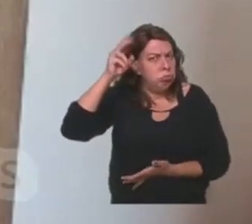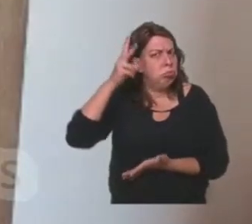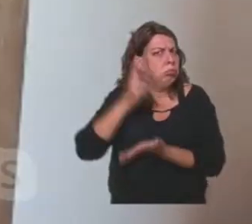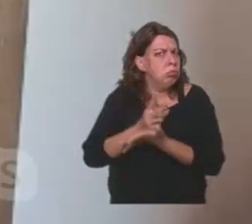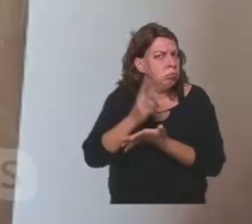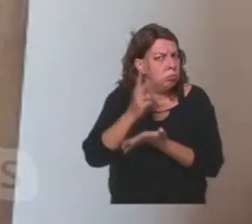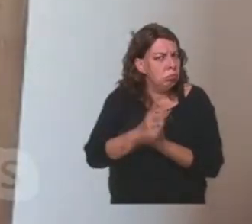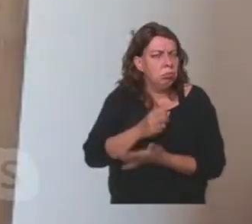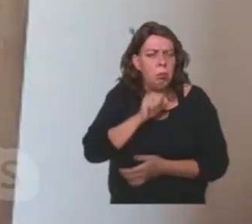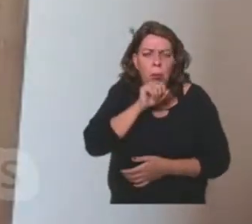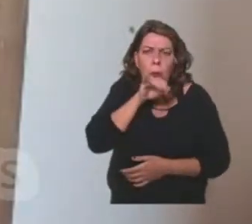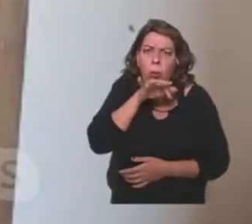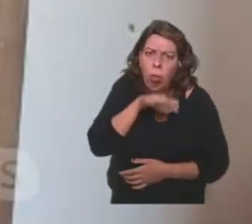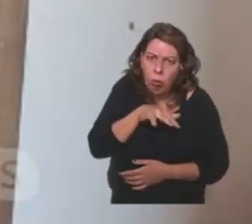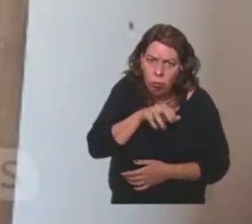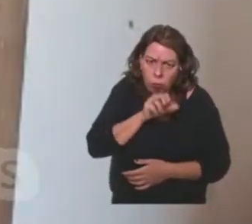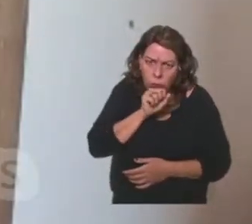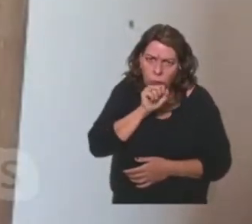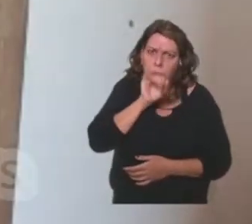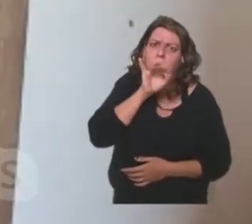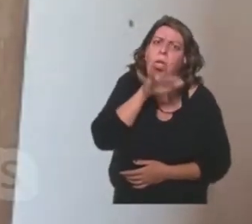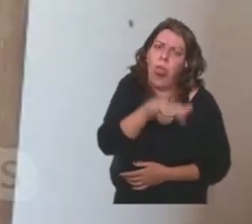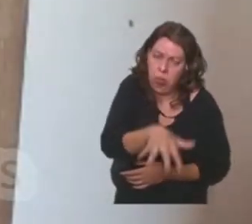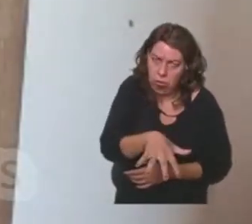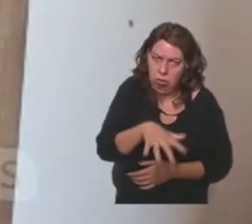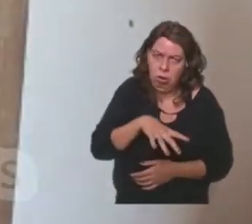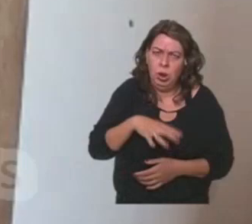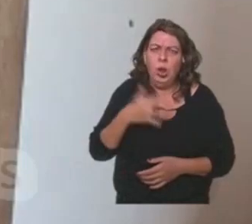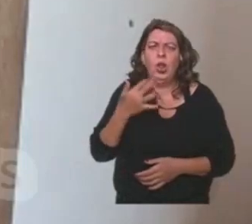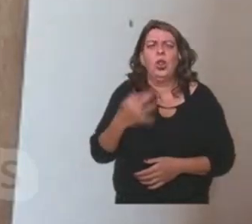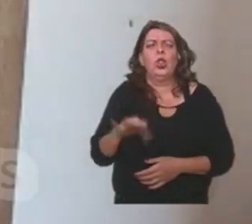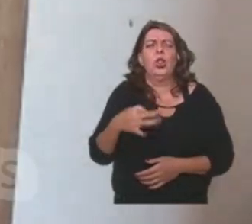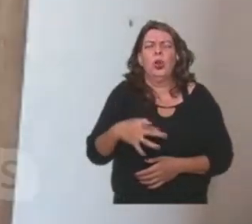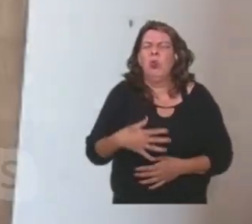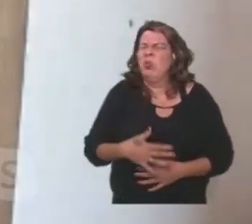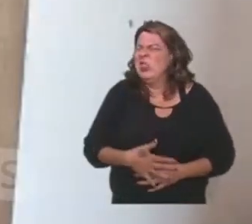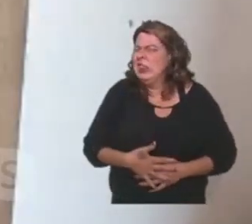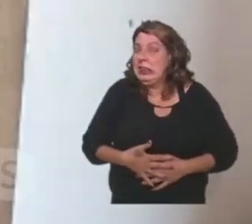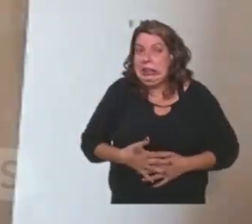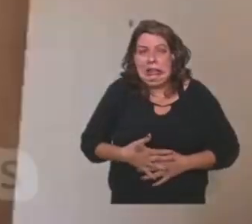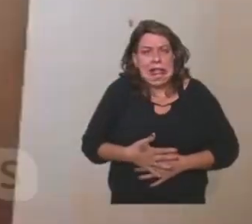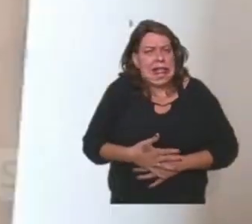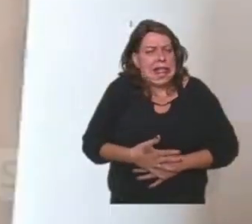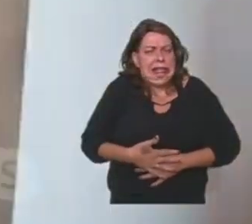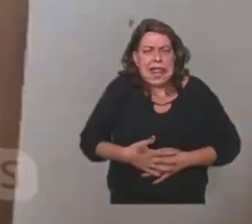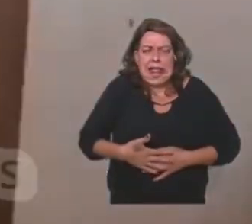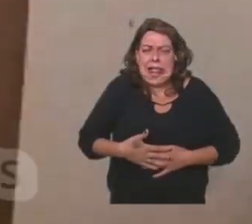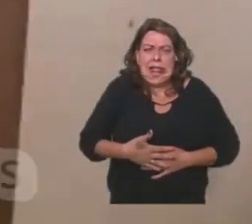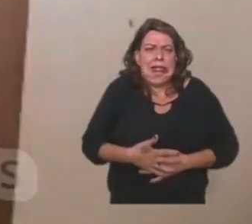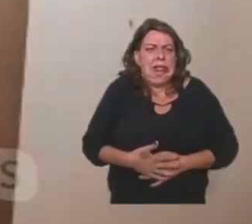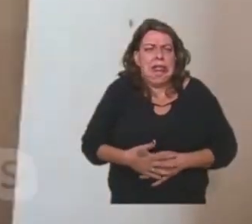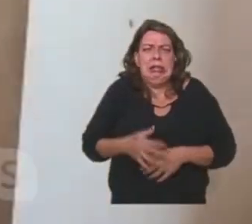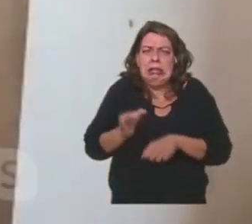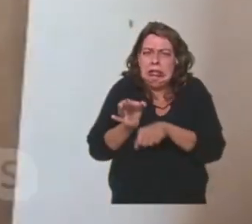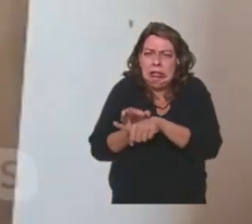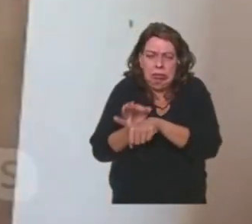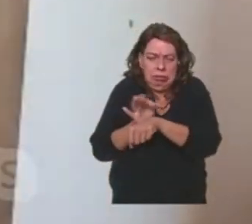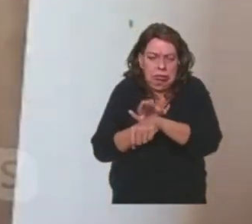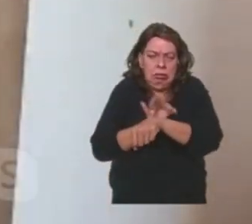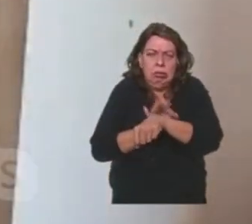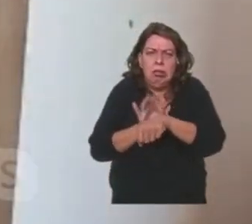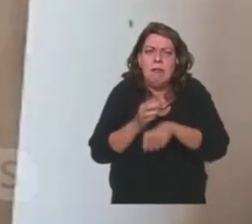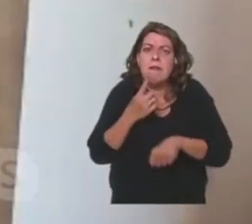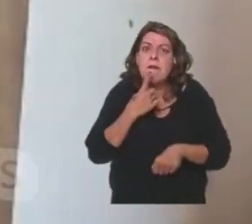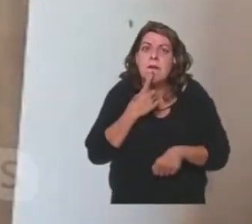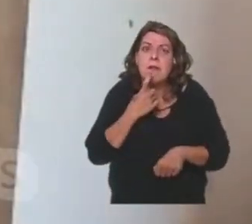persistente, vômito em jato, aquelas dorezinhas na barriga que são persistentes, manchinhas vermelhas na